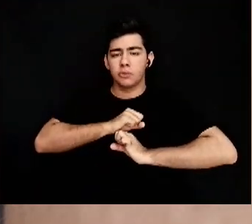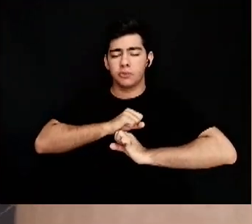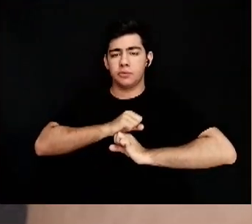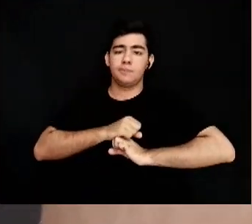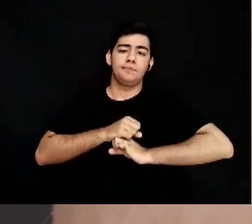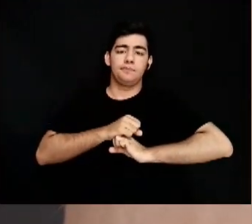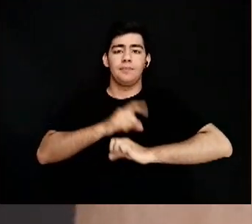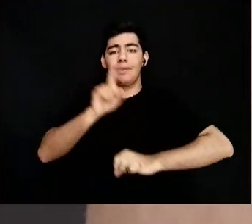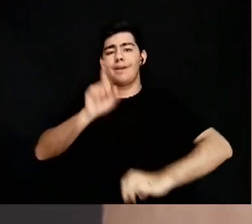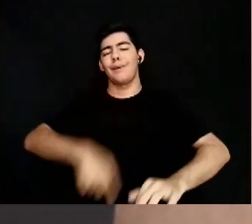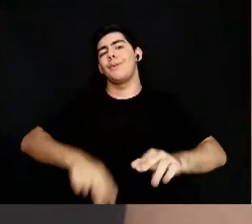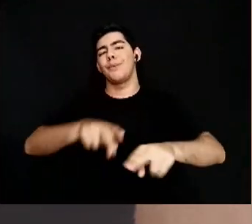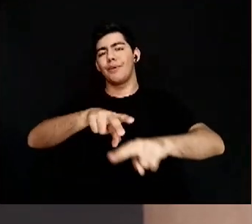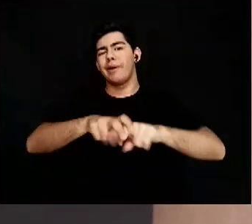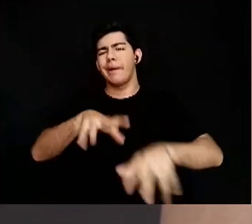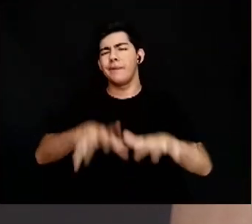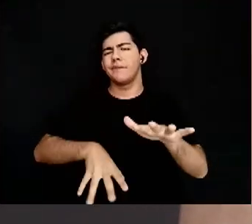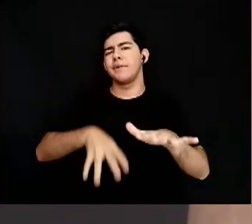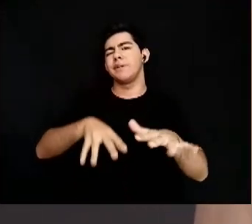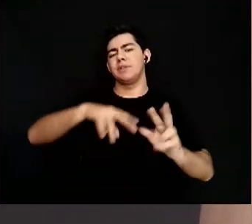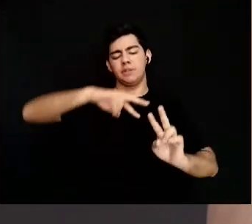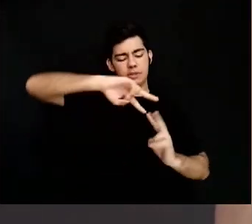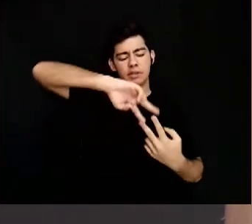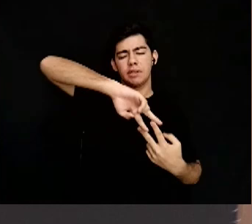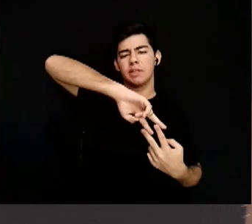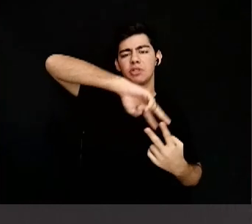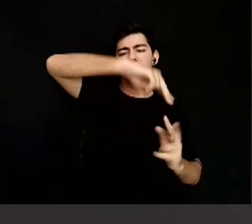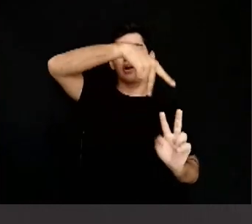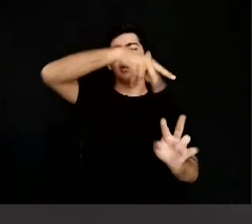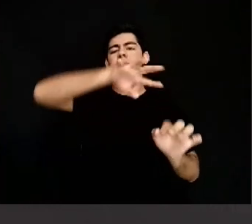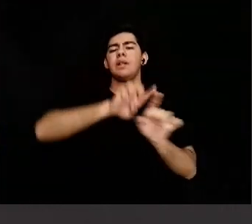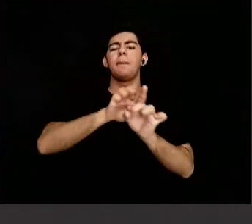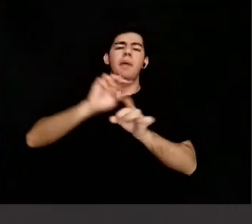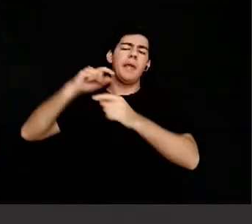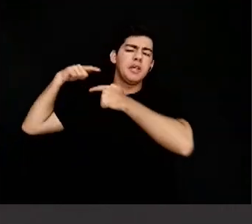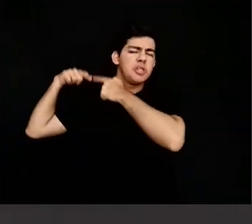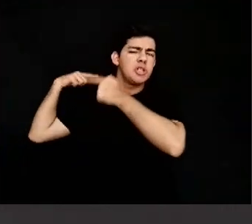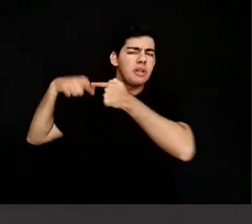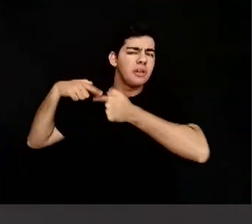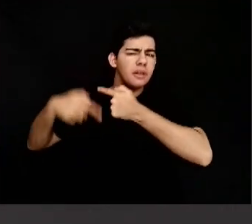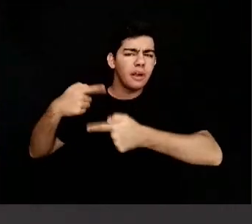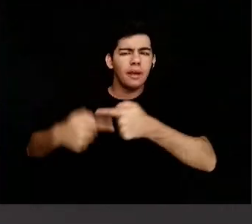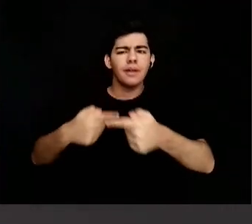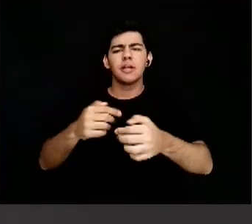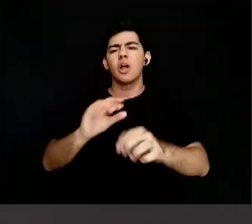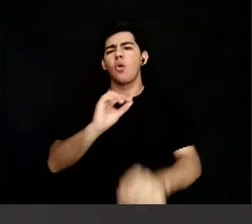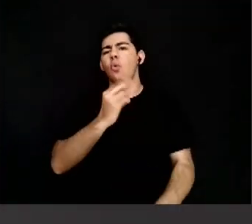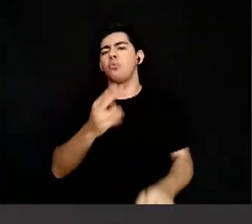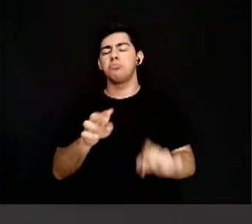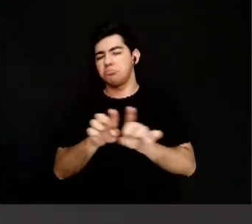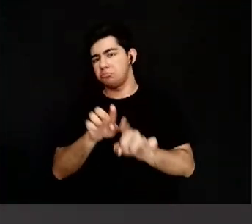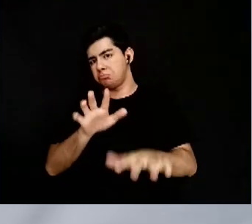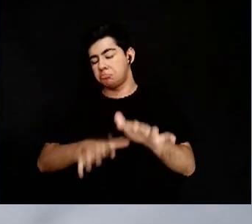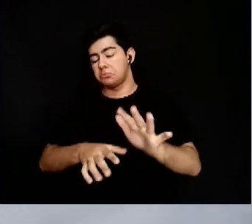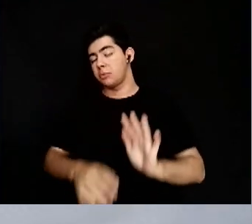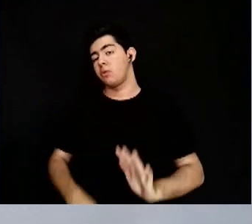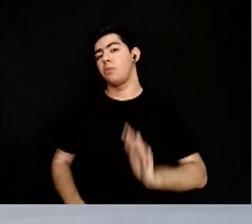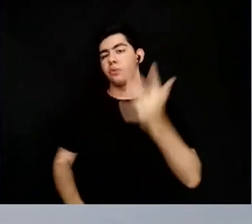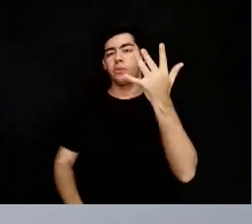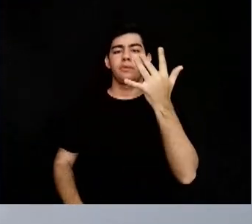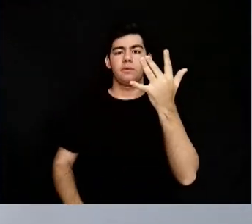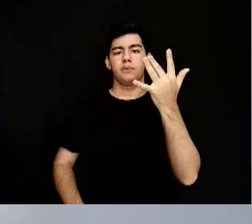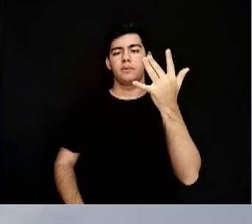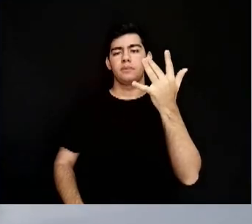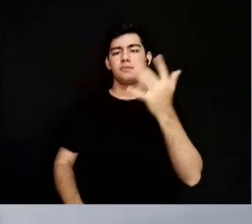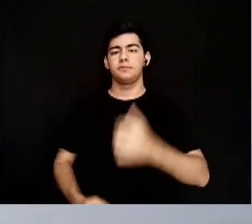trombose. Isso pode ser relacionado a questões genéticas, uma tendência genética a ter trombose, ou uma causa bastante comum também